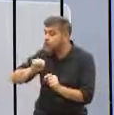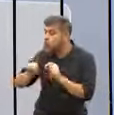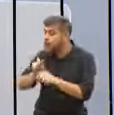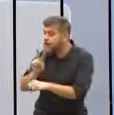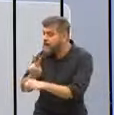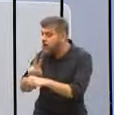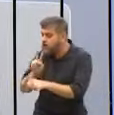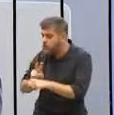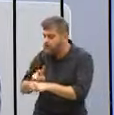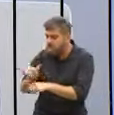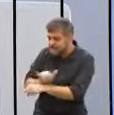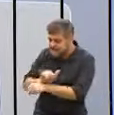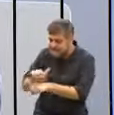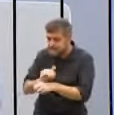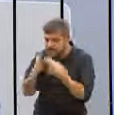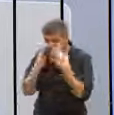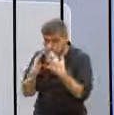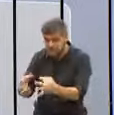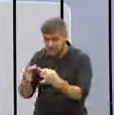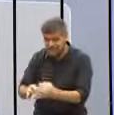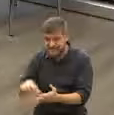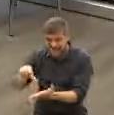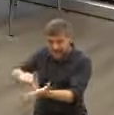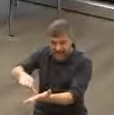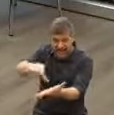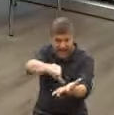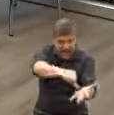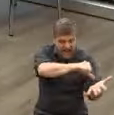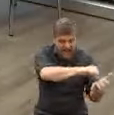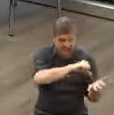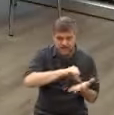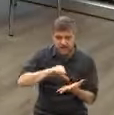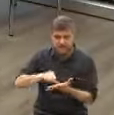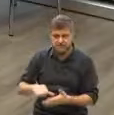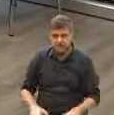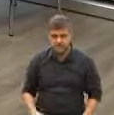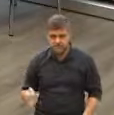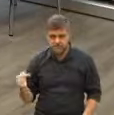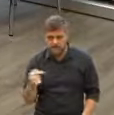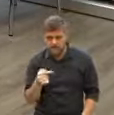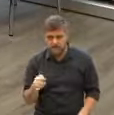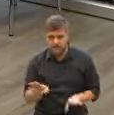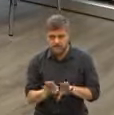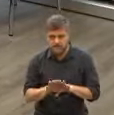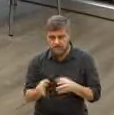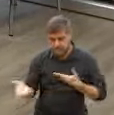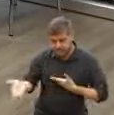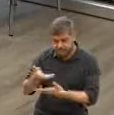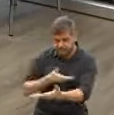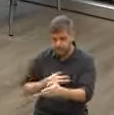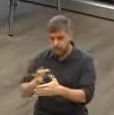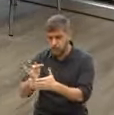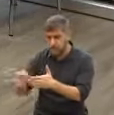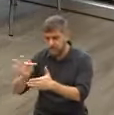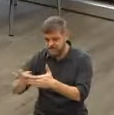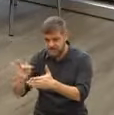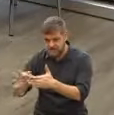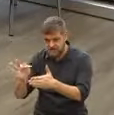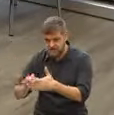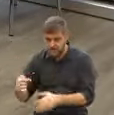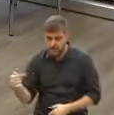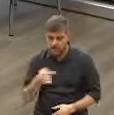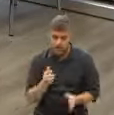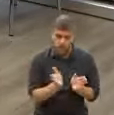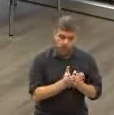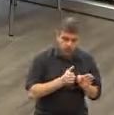com a ferramenta de olhando a necessidade em cada região de Campinas. E até aí se dá a interface entre Conselho Tutelar, a ponta,